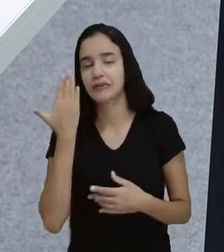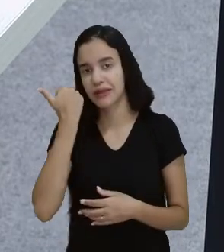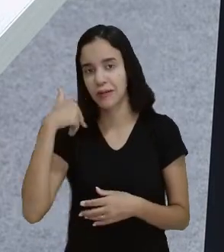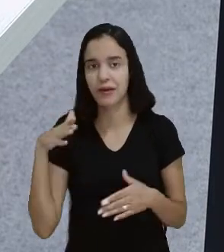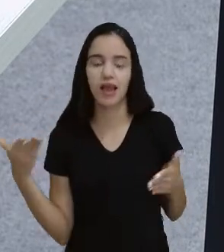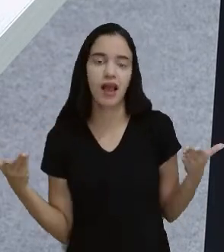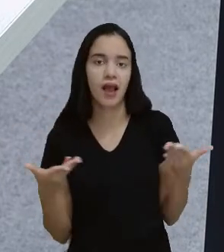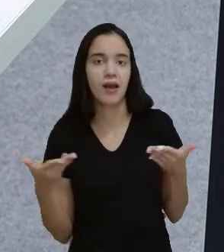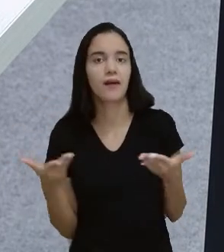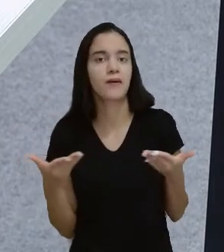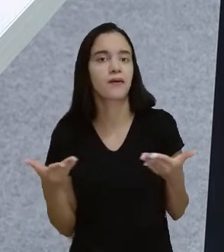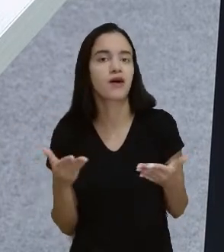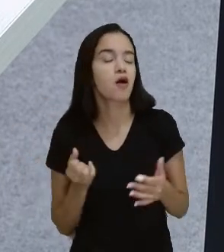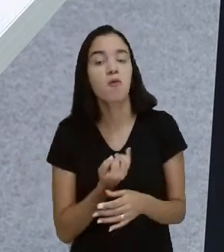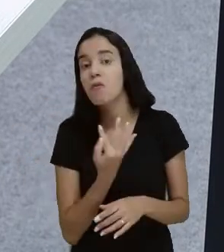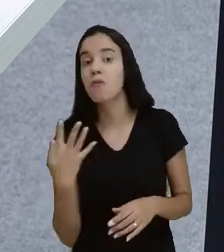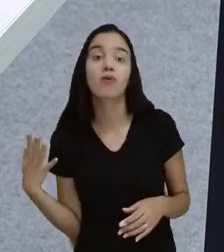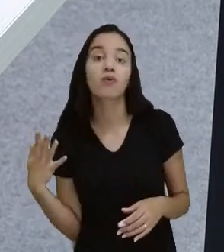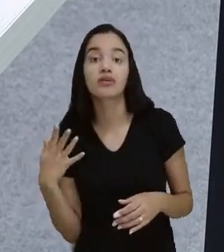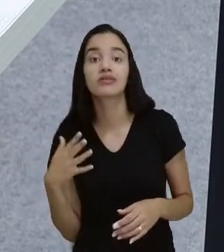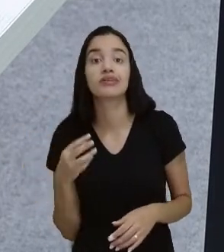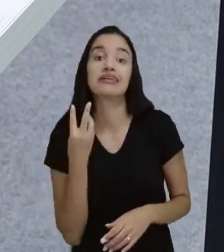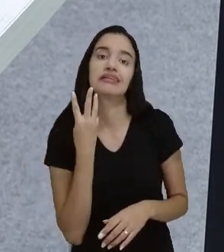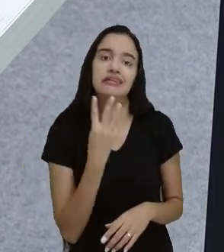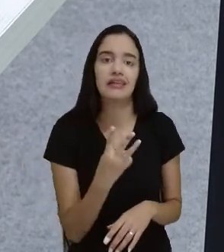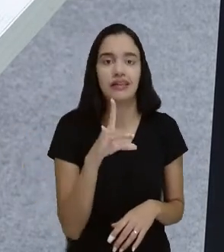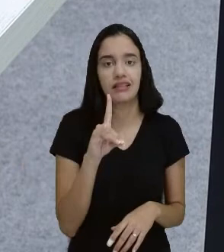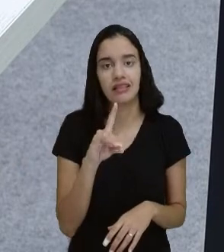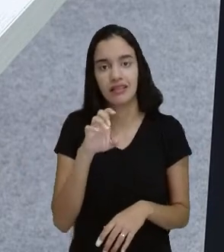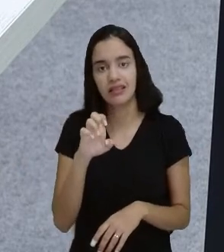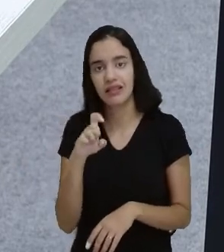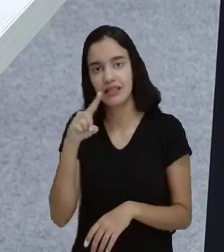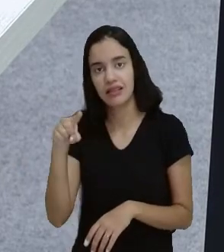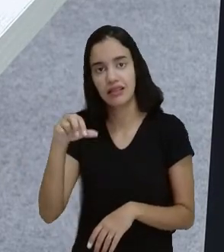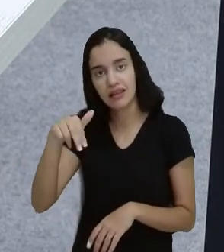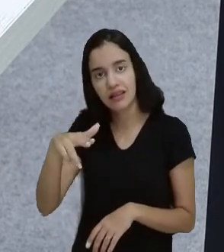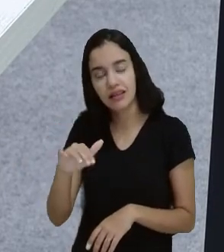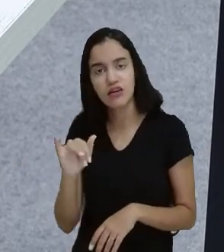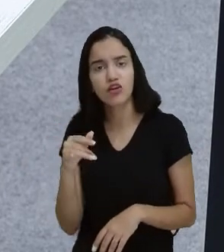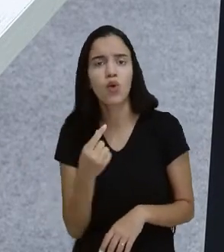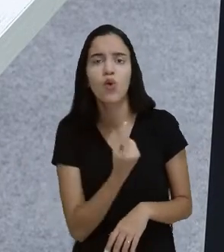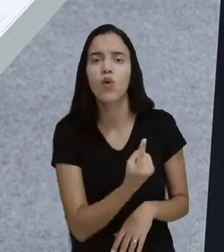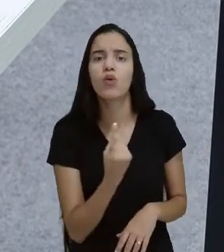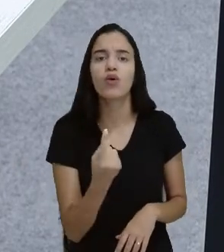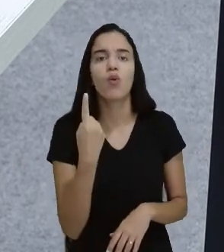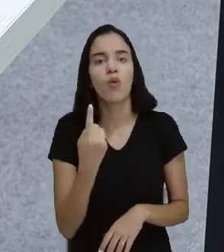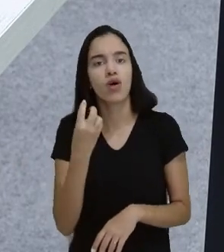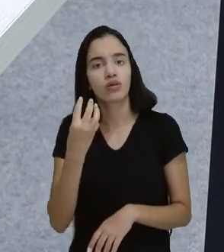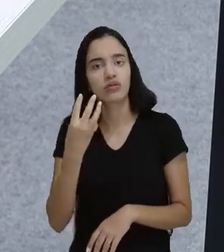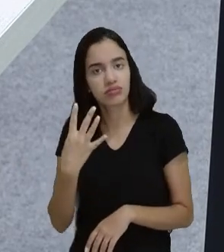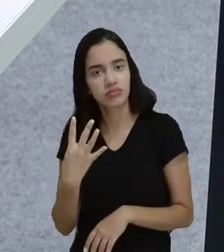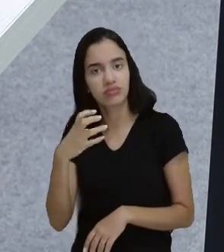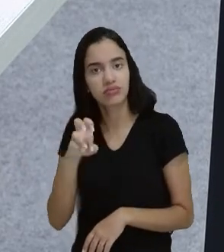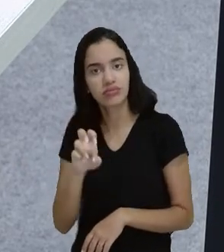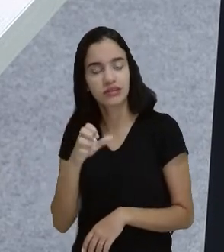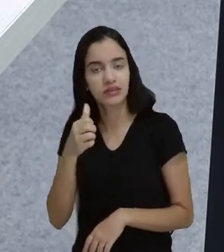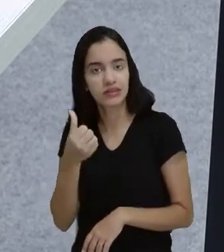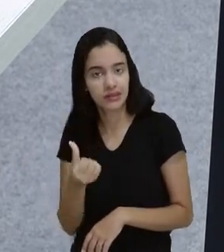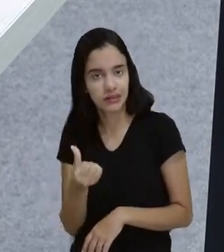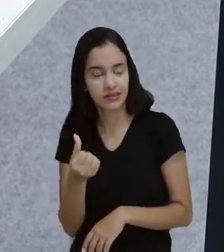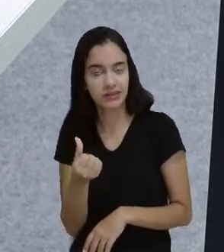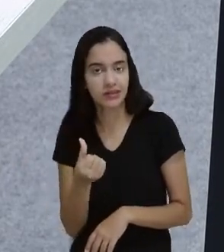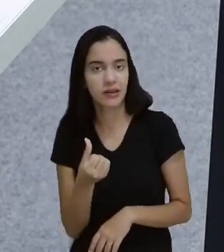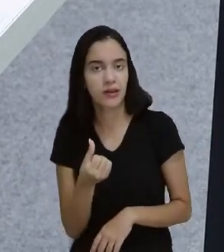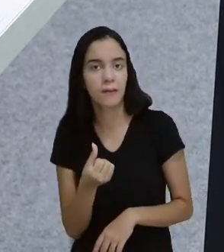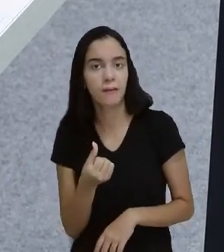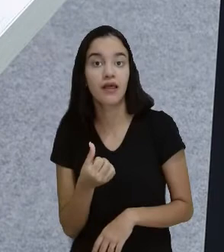Quantas dezenas, crianças? 3 dezenas. Quantas unidades? 1, 2, 3, 4, 5,